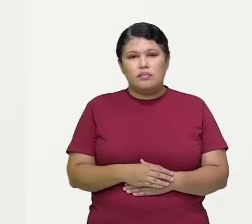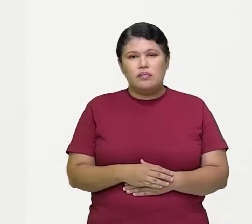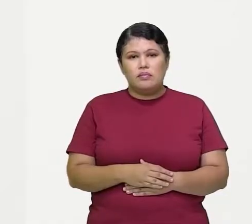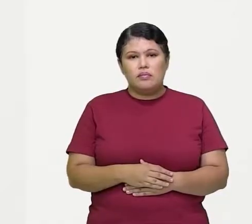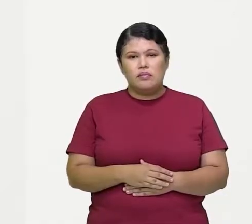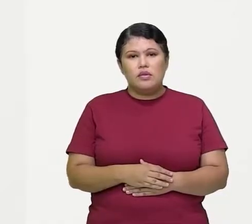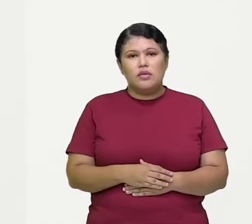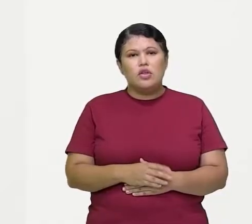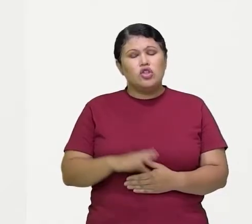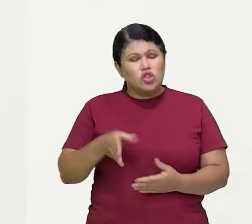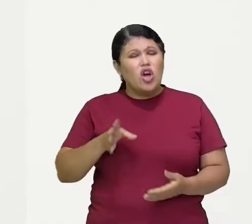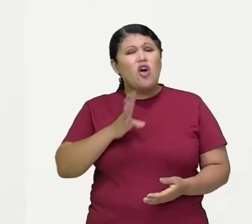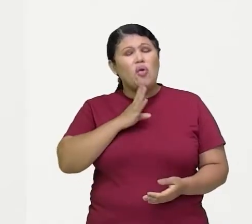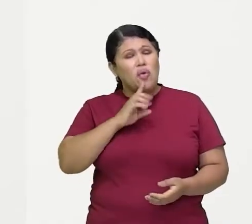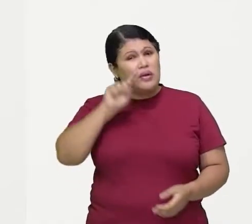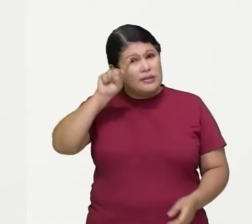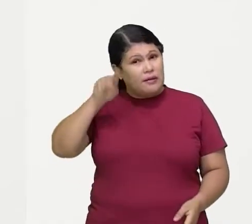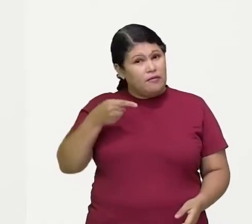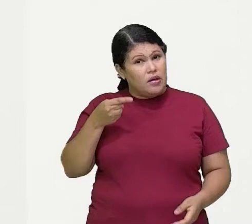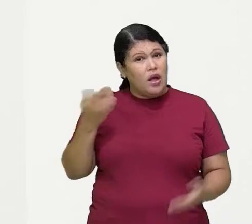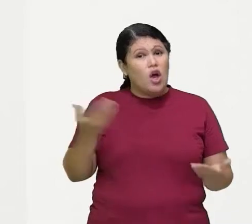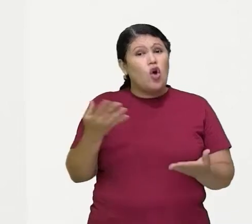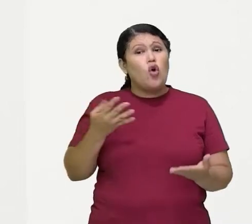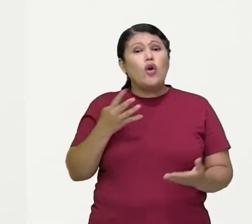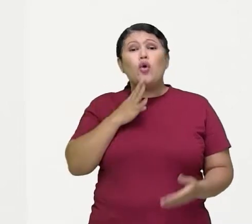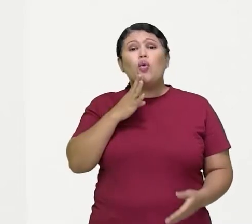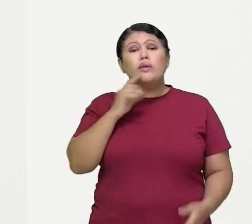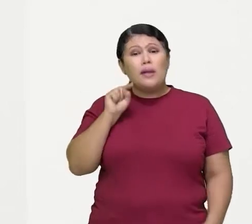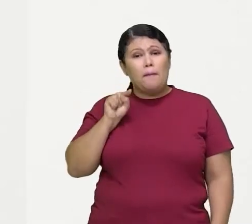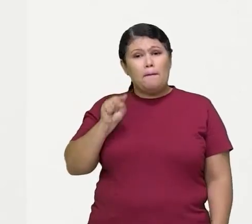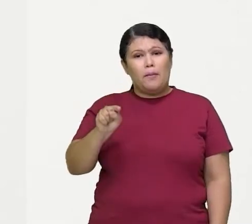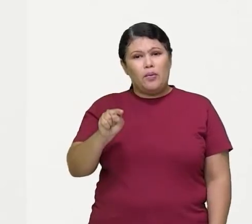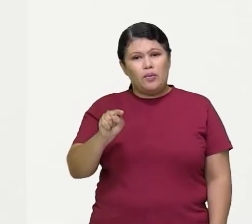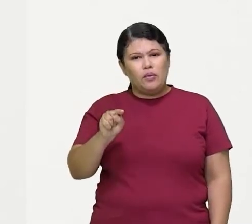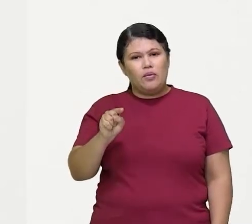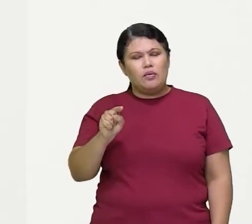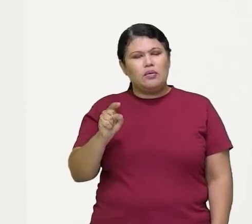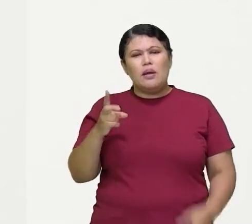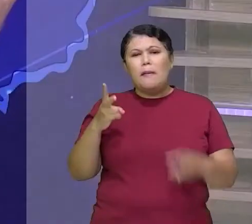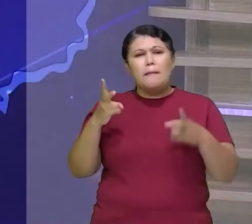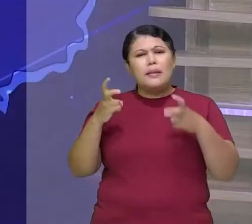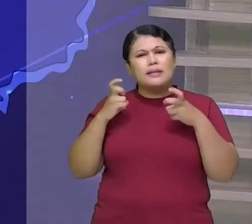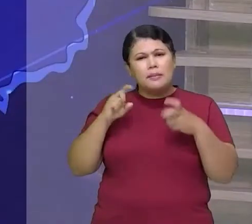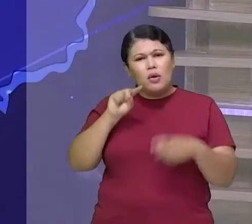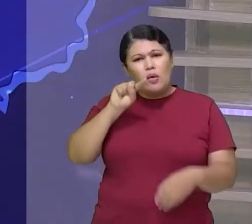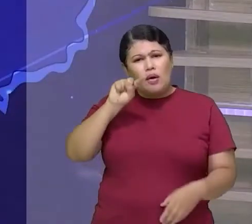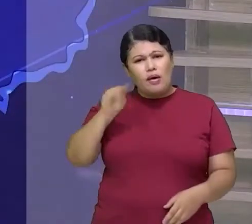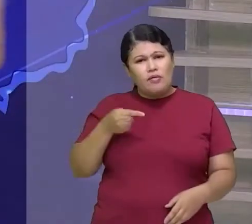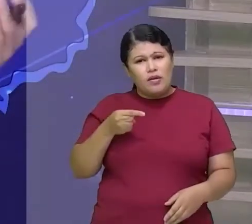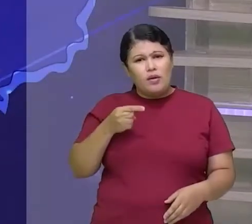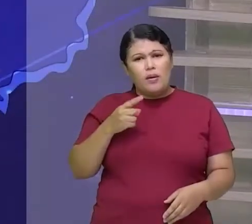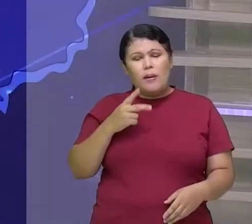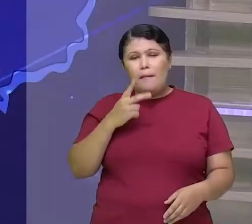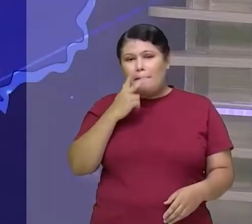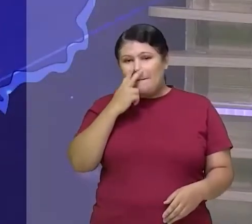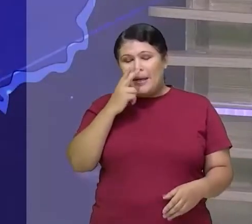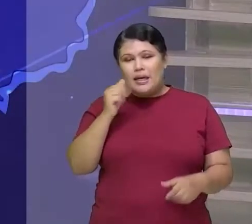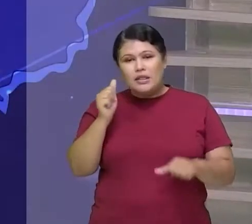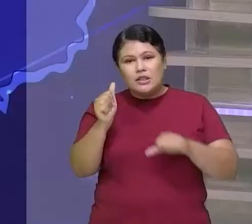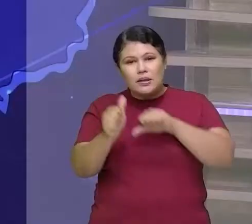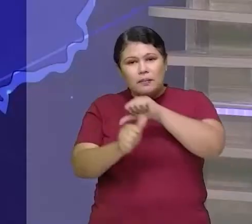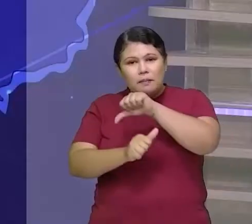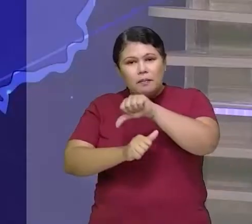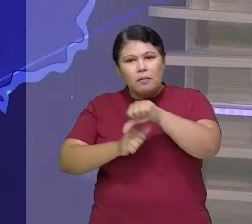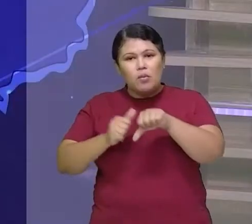Já conhecemos a vírgula, agora vamos conhecer o ponto. Você percebeu que a vírgula ela dá uma mudança de onde